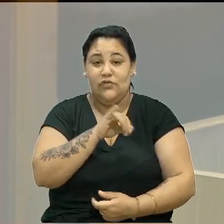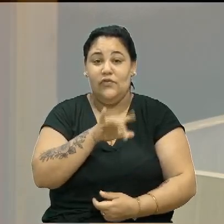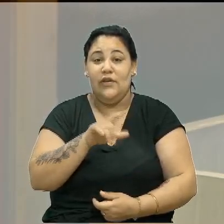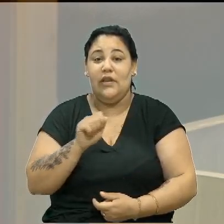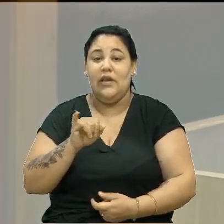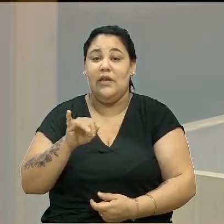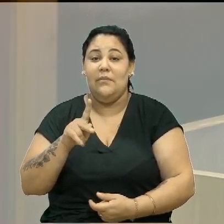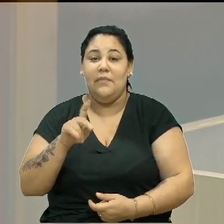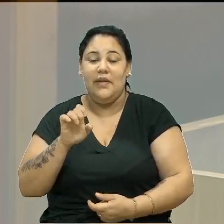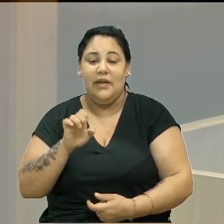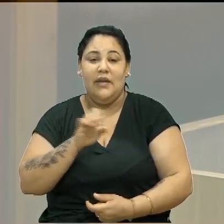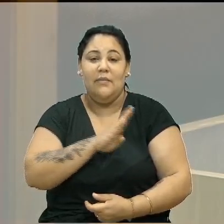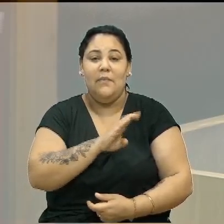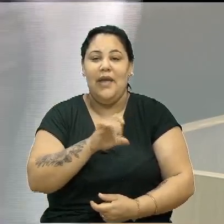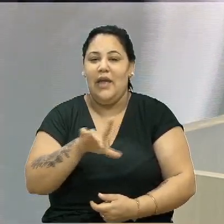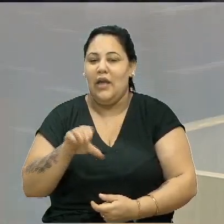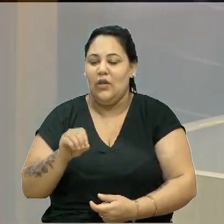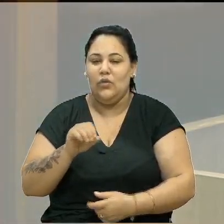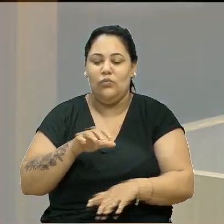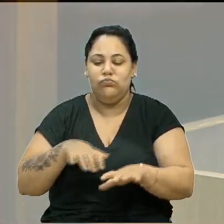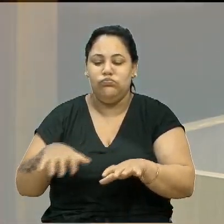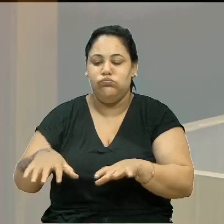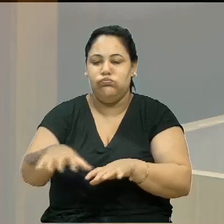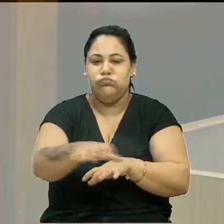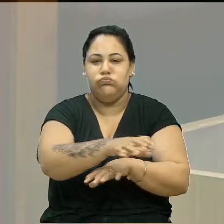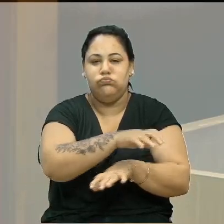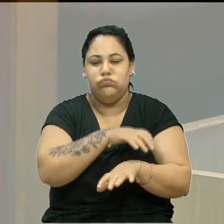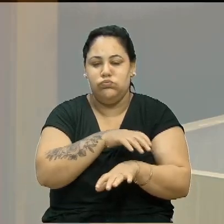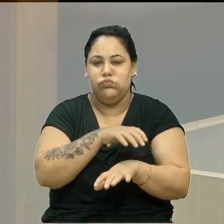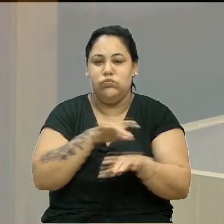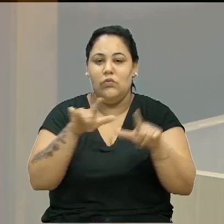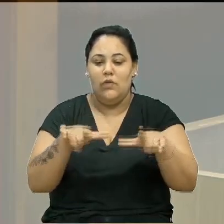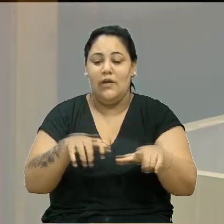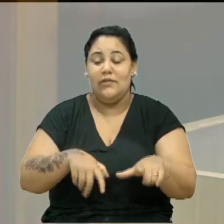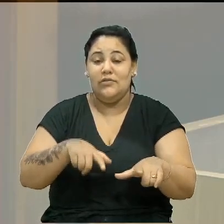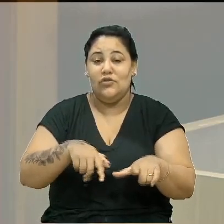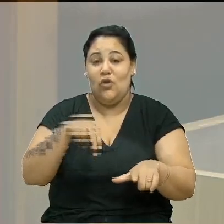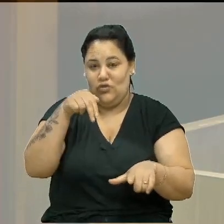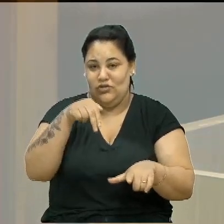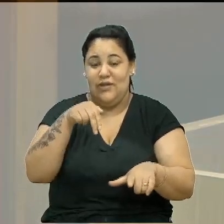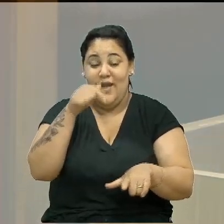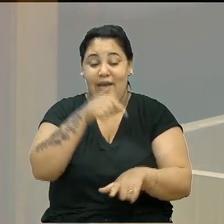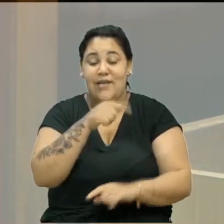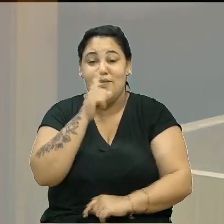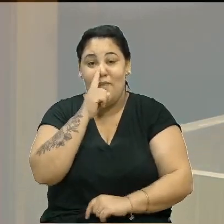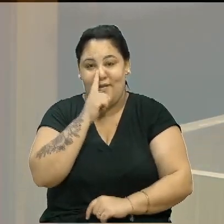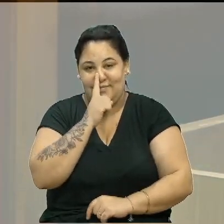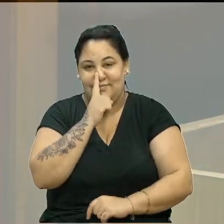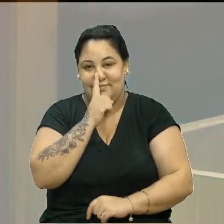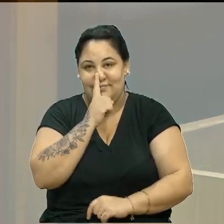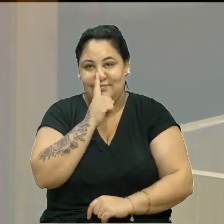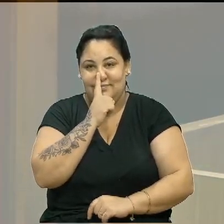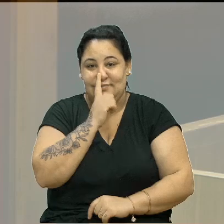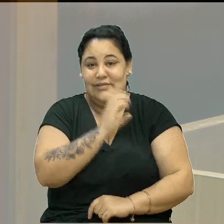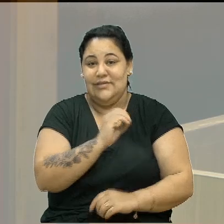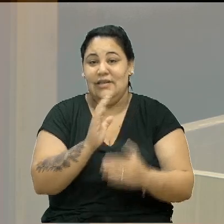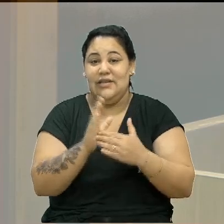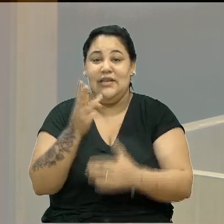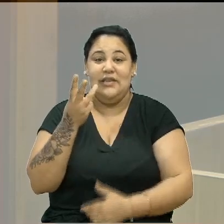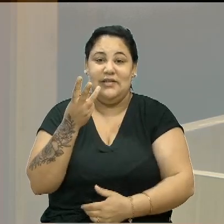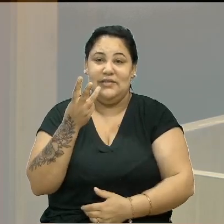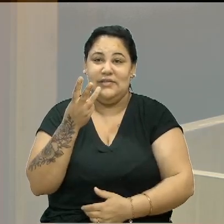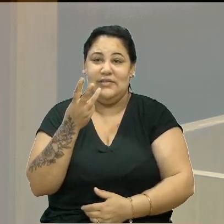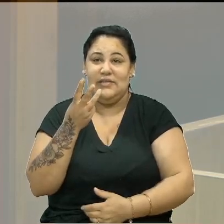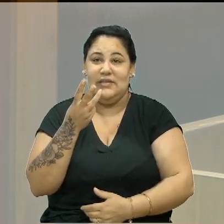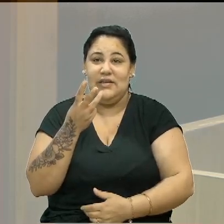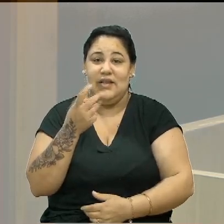do Belo, do Canyon, do Pioneiro, do Pôr do Sol. Essa mãe, de 0 a 3,